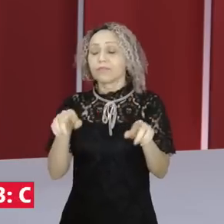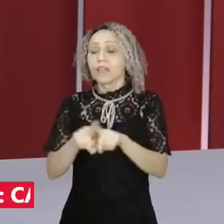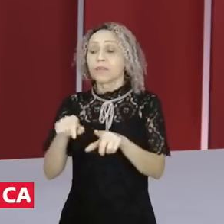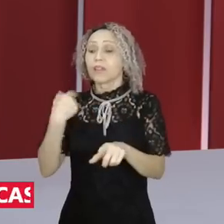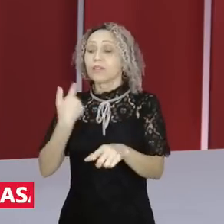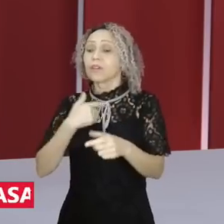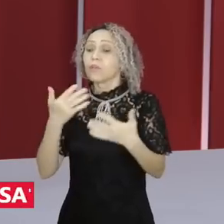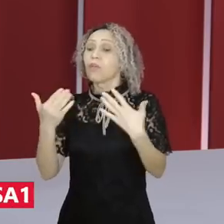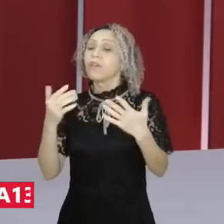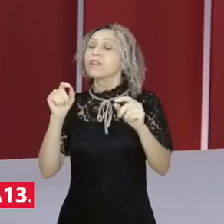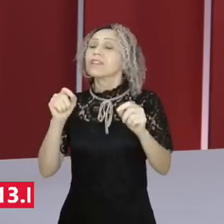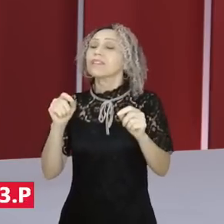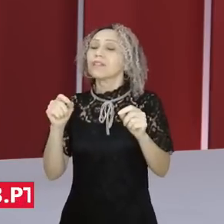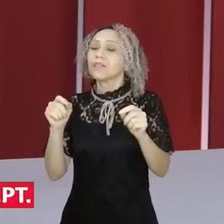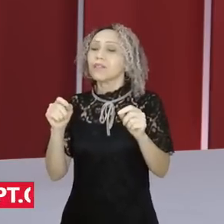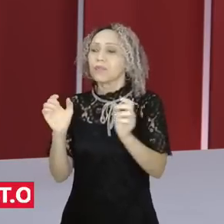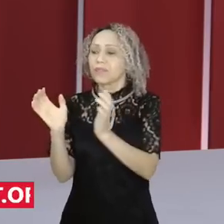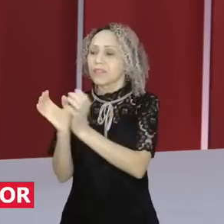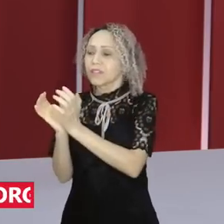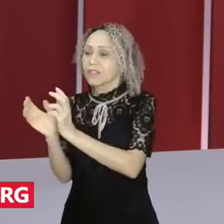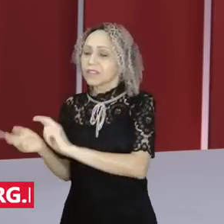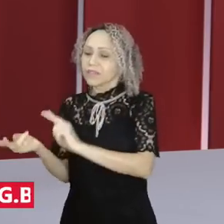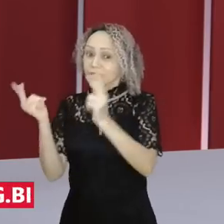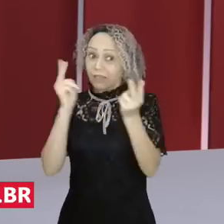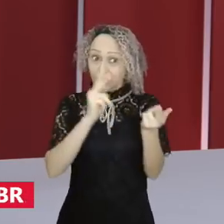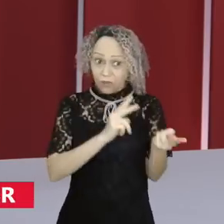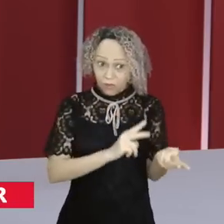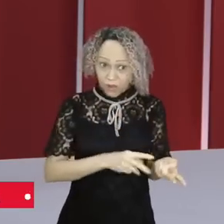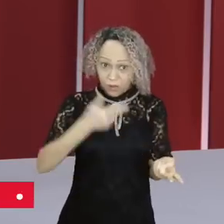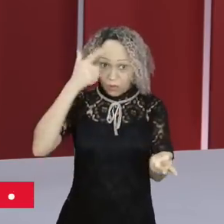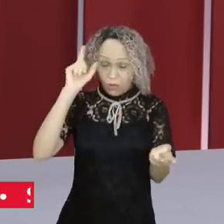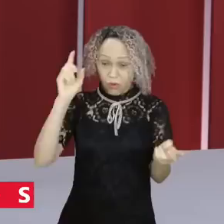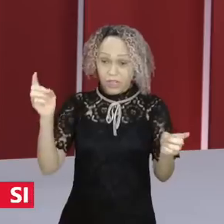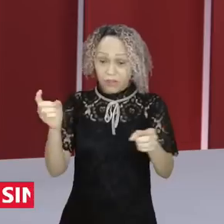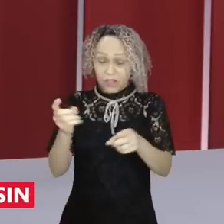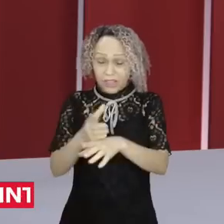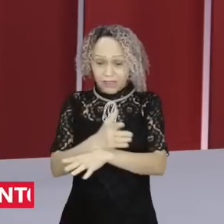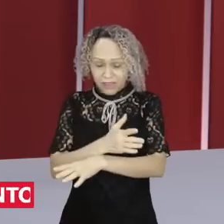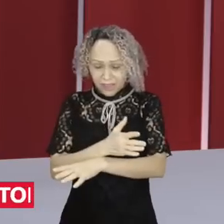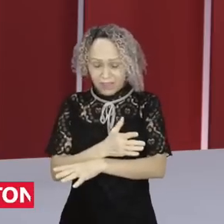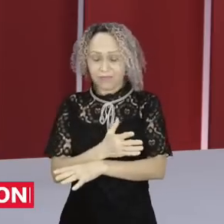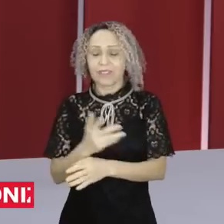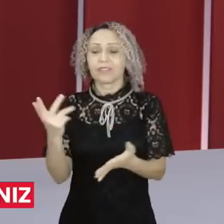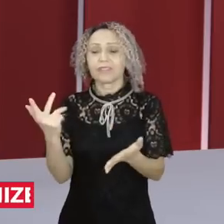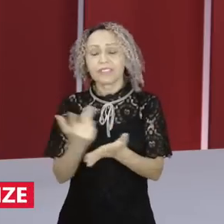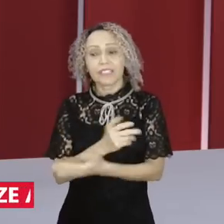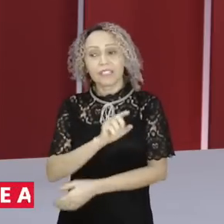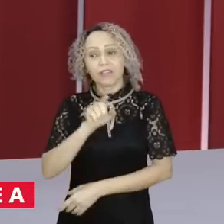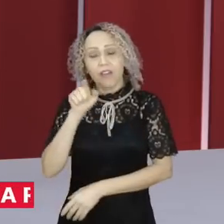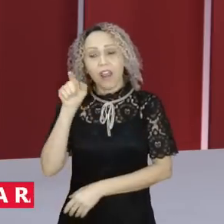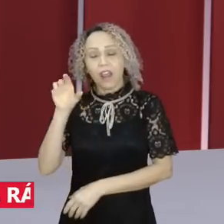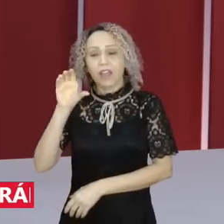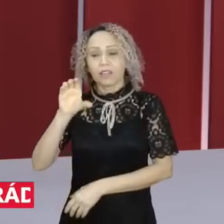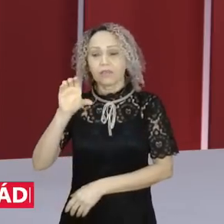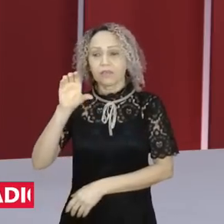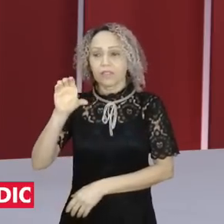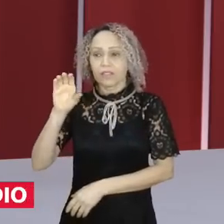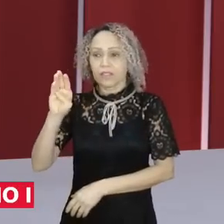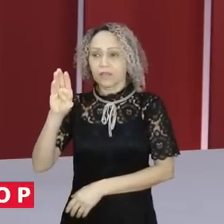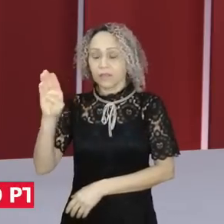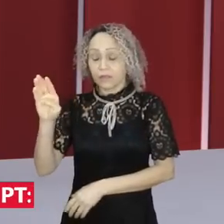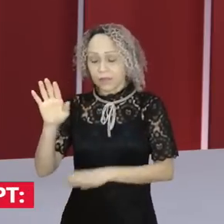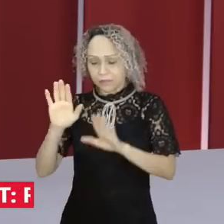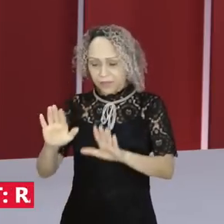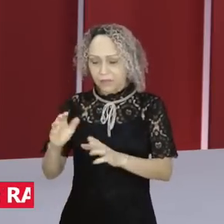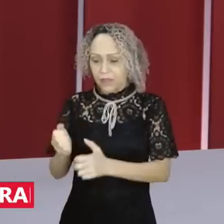equipe de transição de governo, que aconteceu ontem lá no CCBB. E o Chat Democracia já está aberto para você deixar o